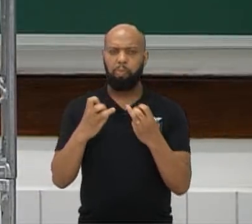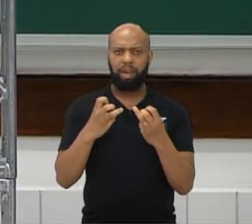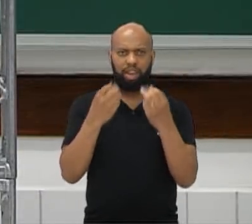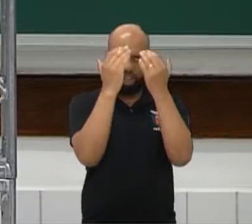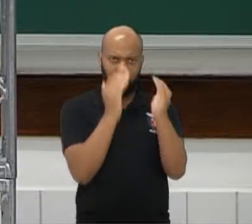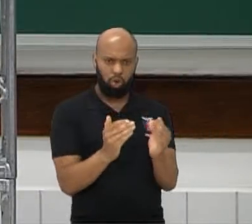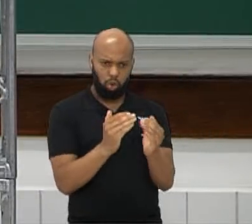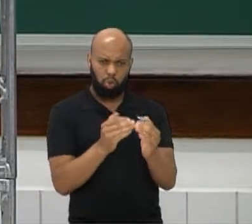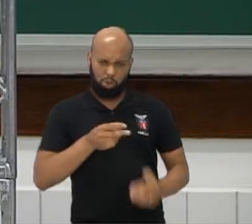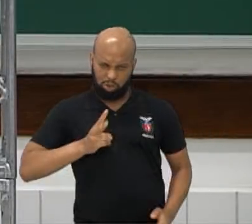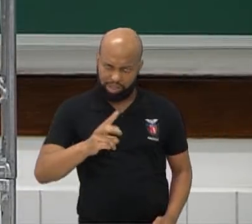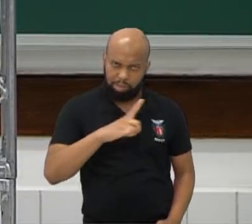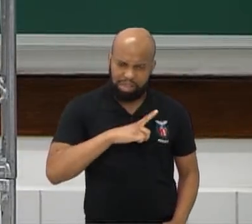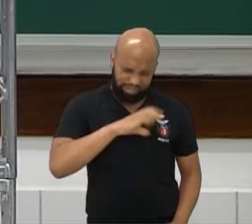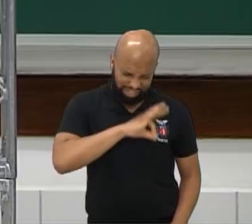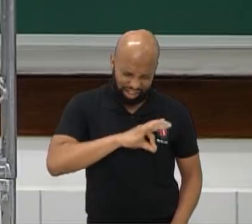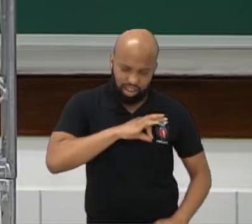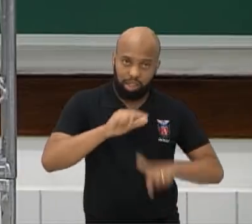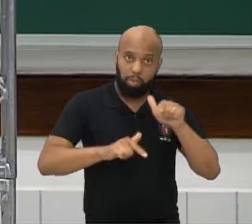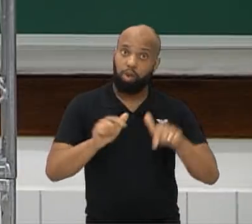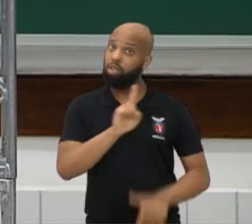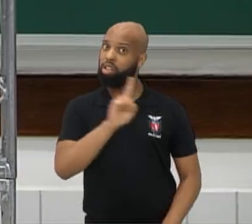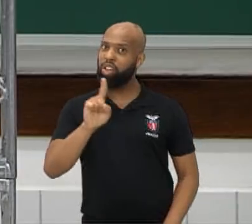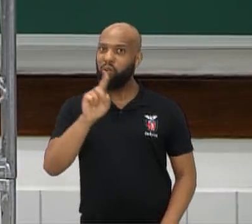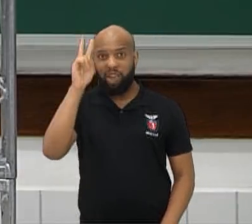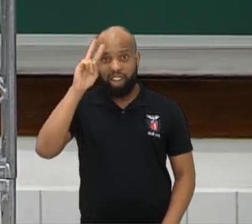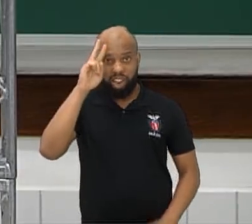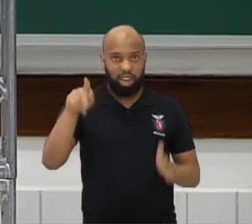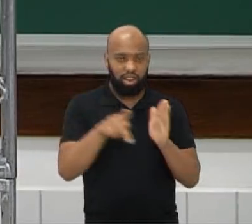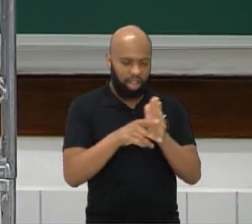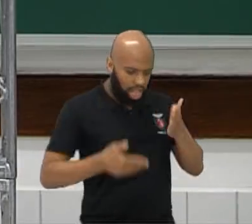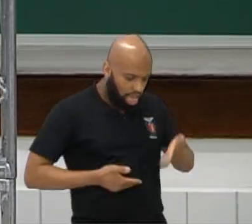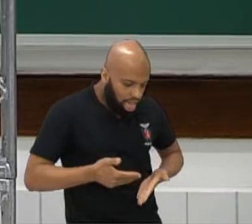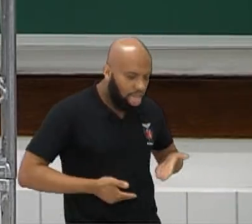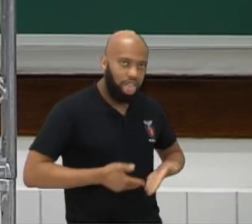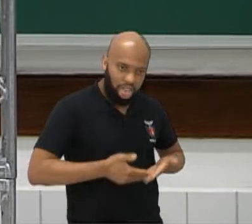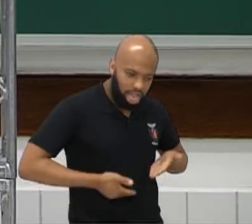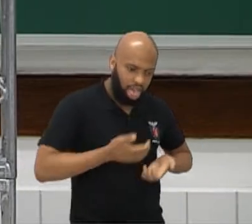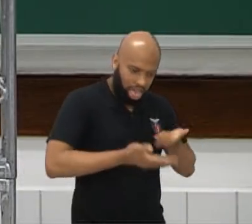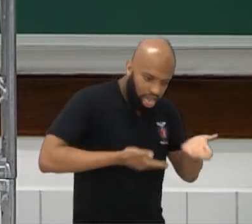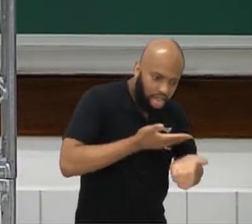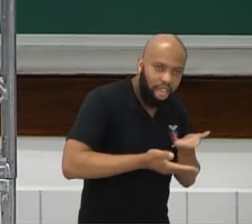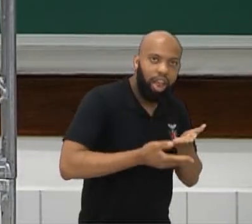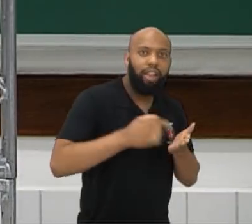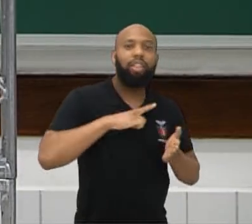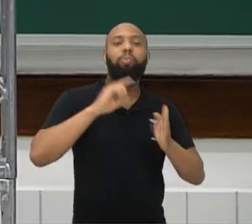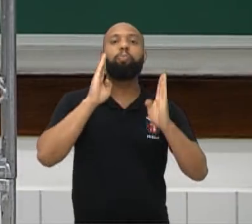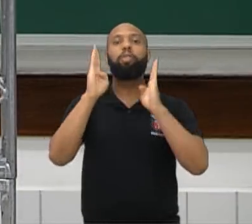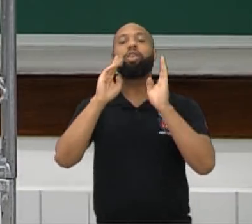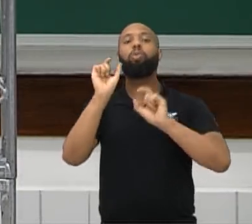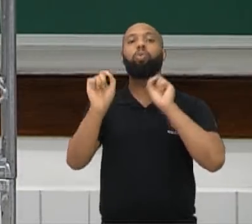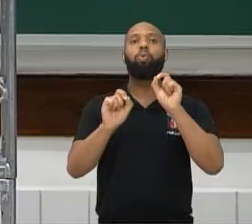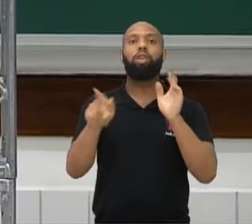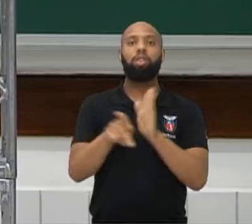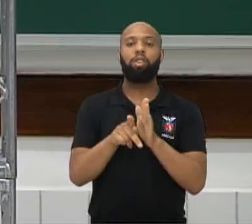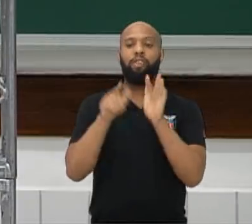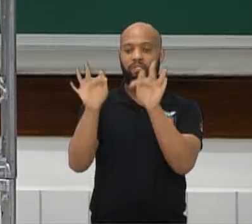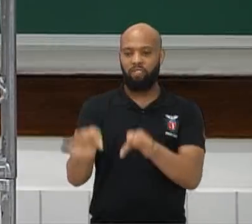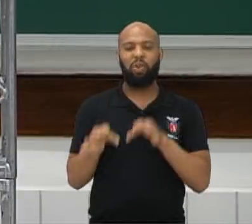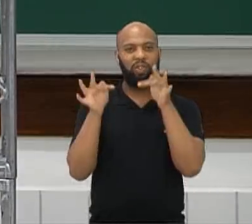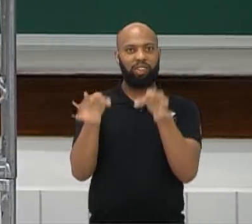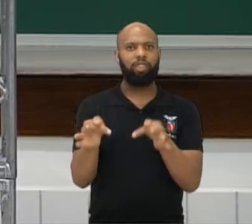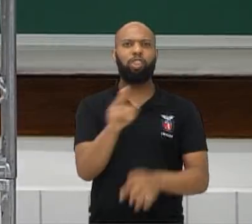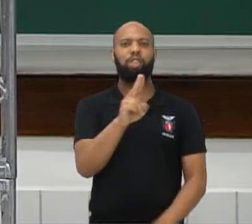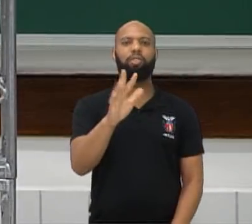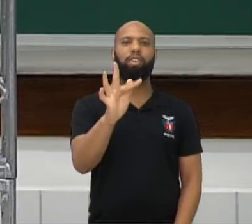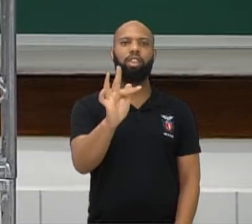trabalho assalariado. O trabalho por servidão, você lembra de que período que ele era? Isso mesmo, era lá do feudalismo. Veja, o trabalho